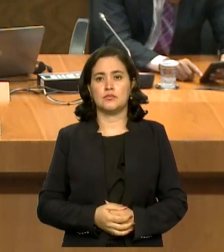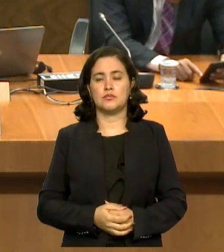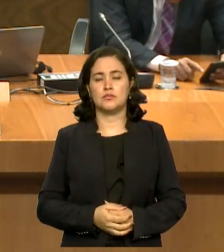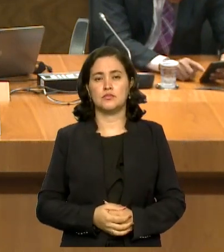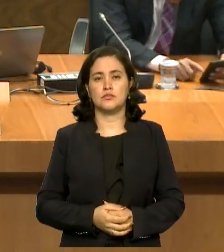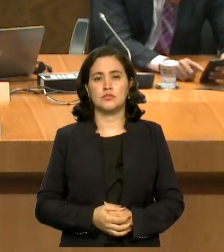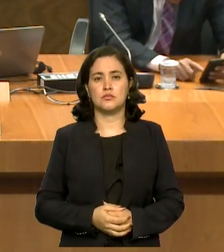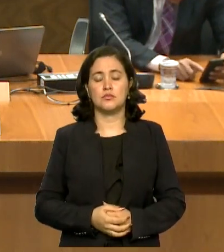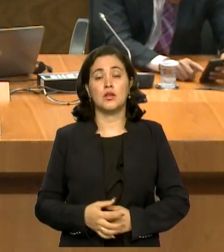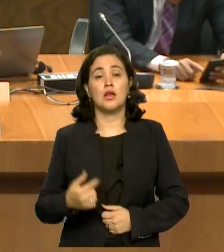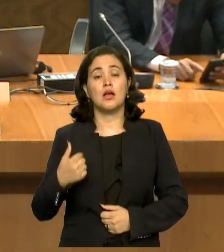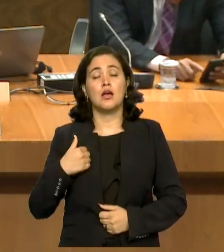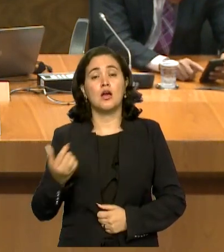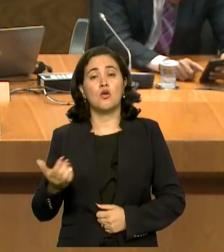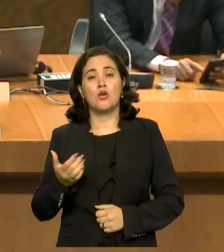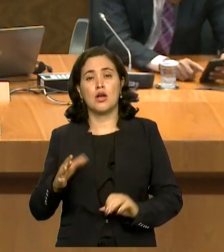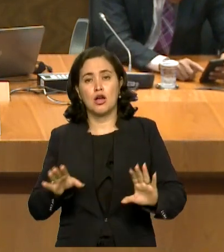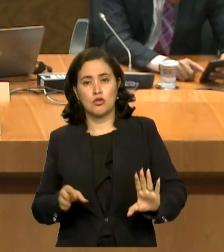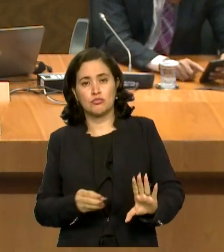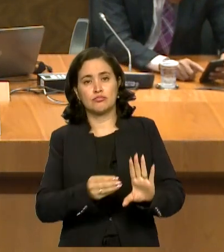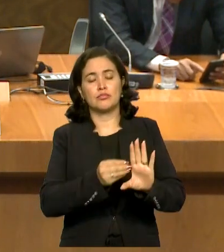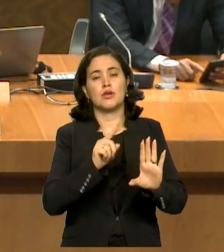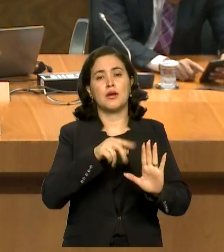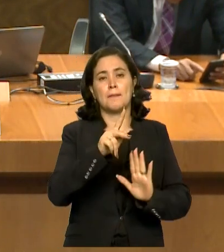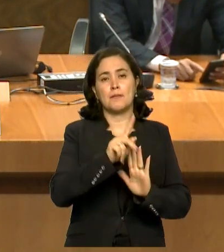muito importante, concede reajuste aos servidores do Poder Judiciário.